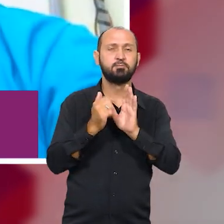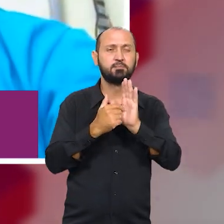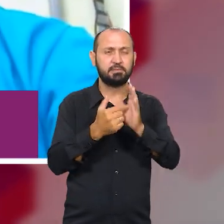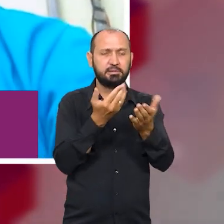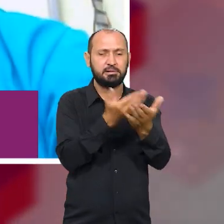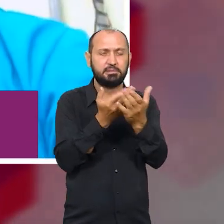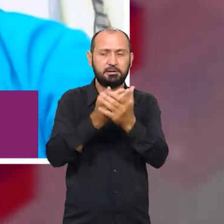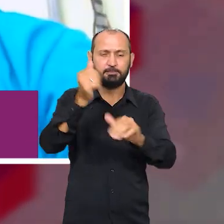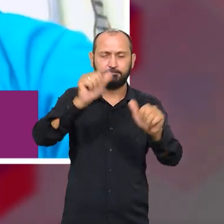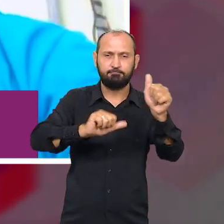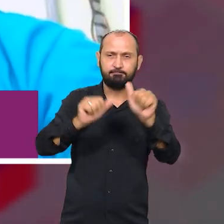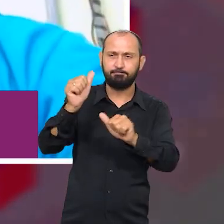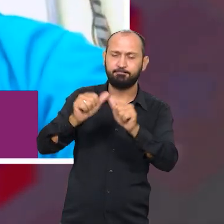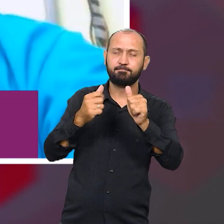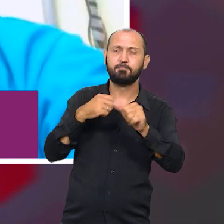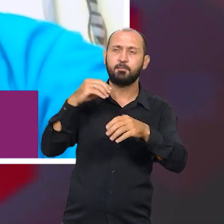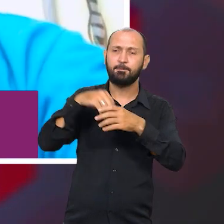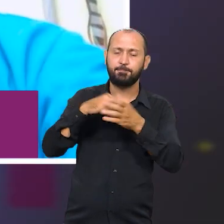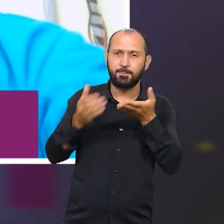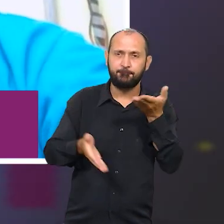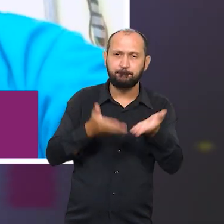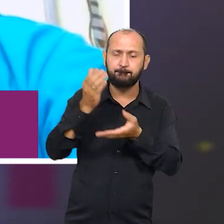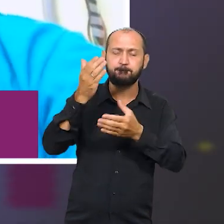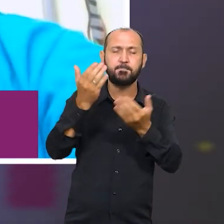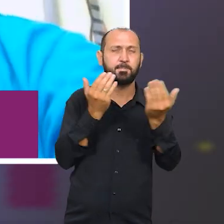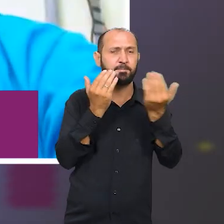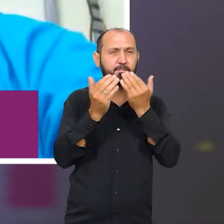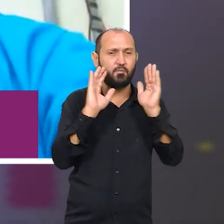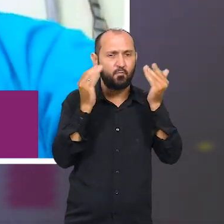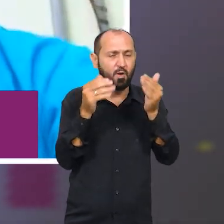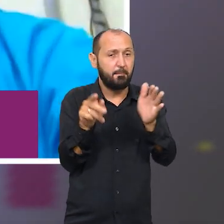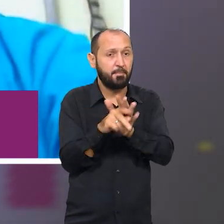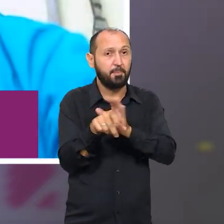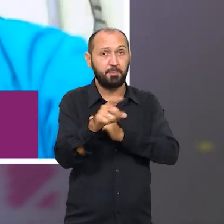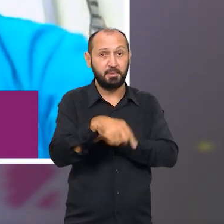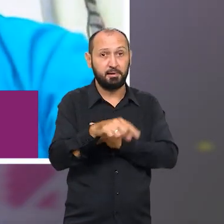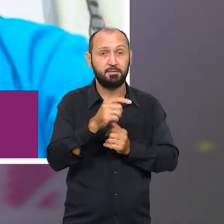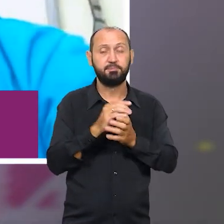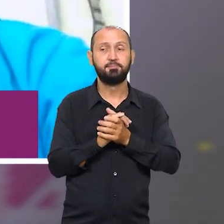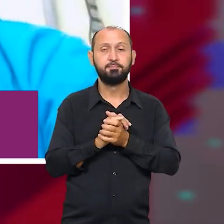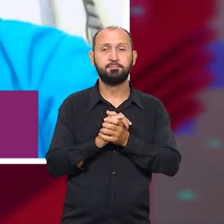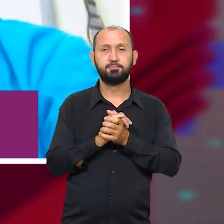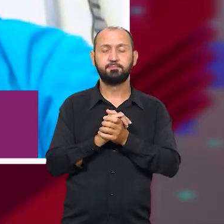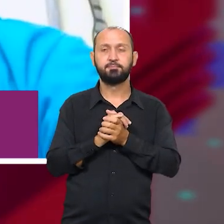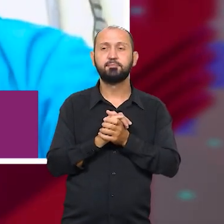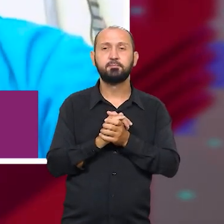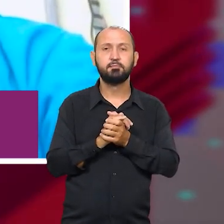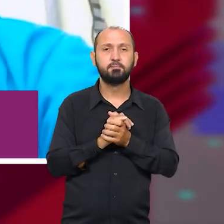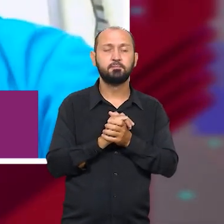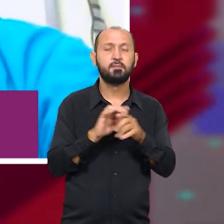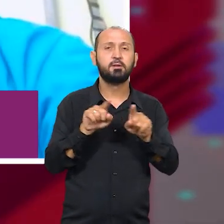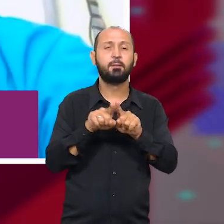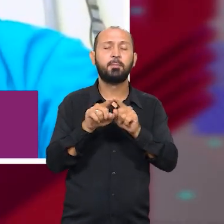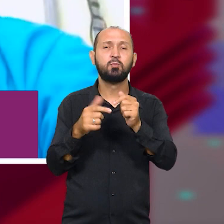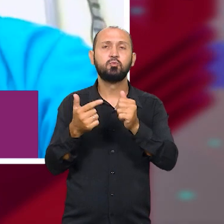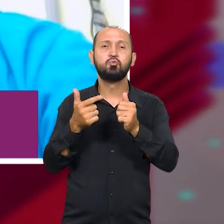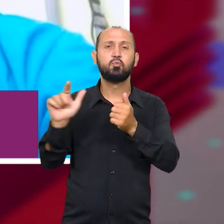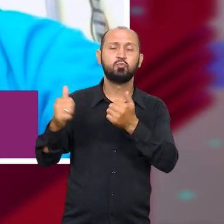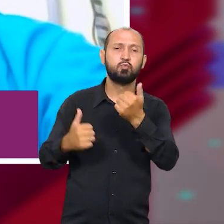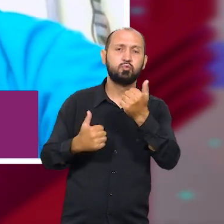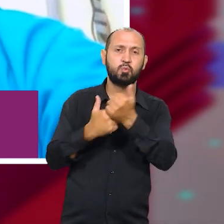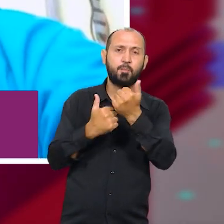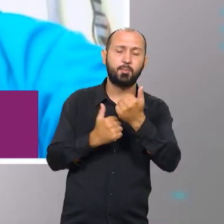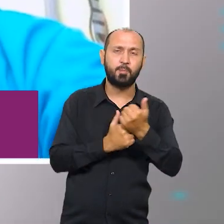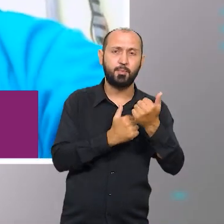uma terapia na área da psicologia toda voltada para ela, né? E fora aí os suportes que vêm por fora, que são as outras